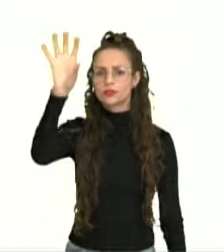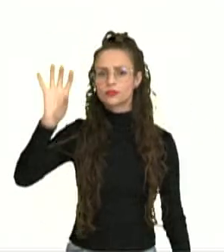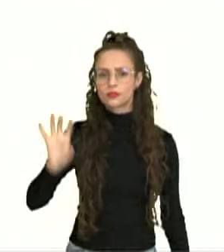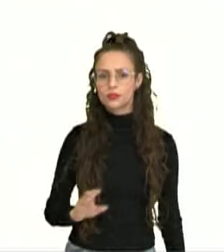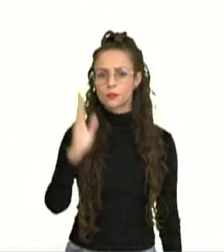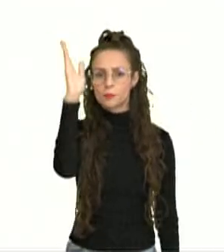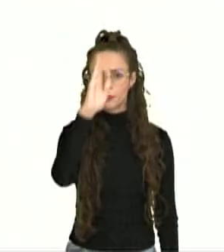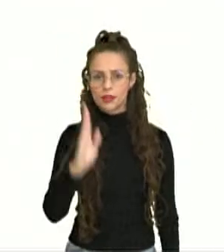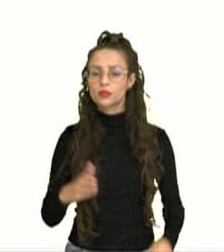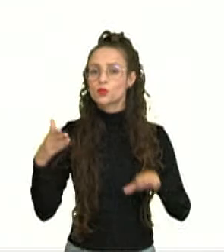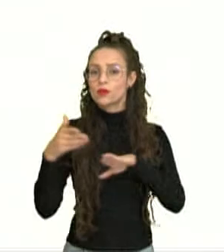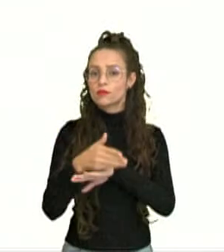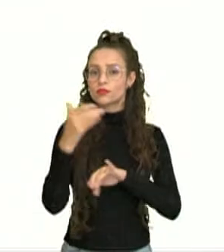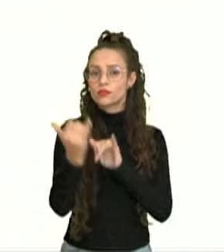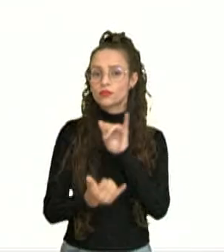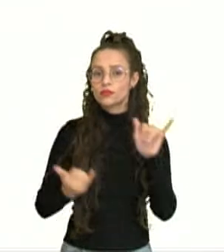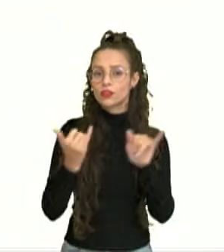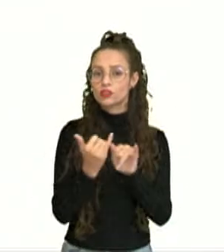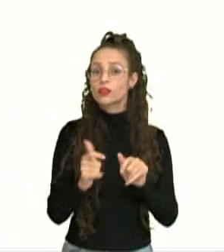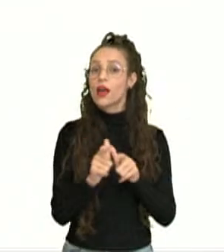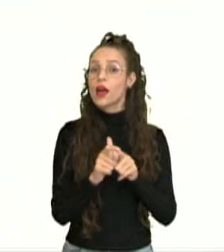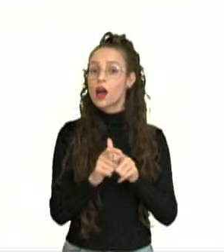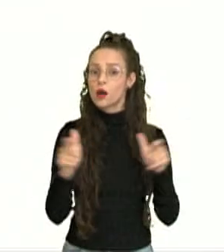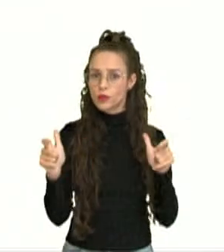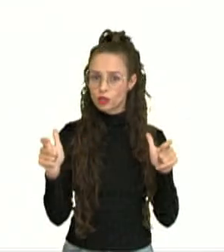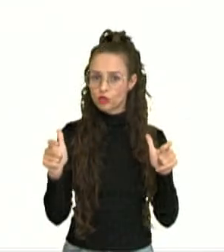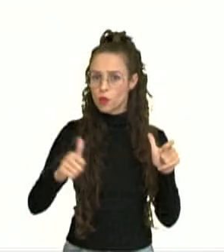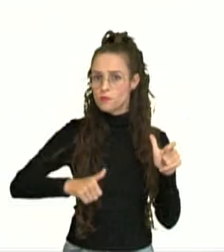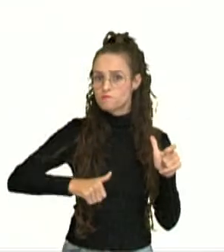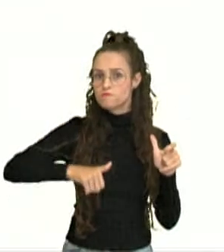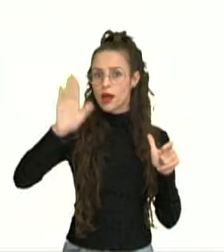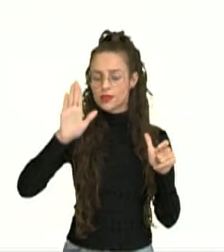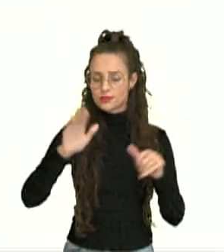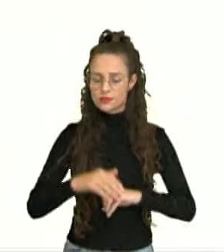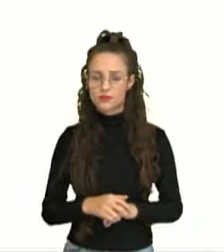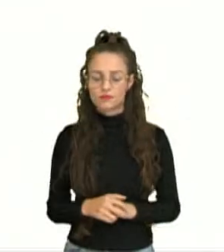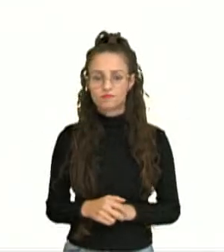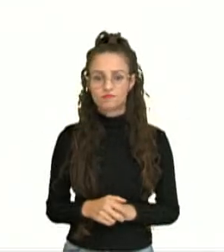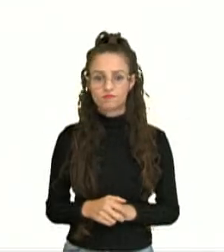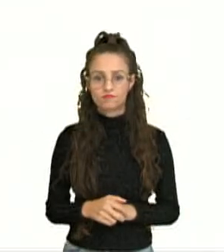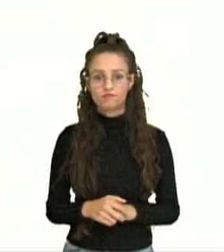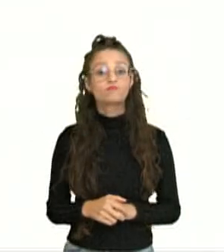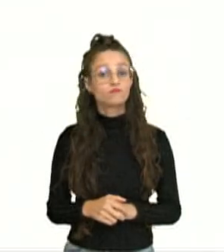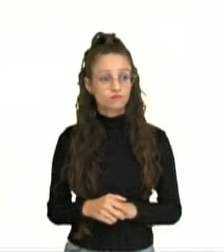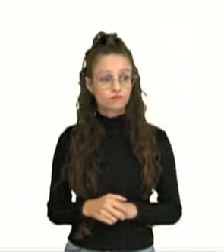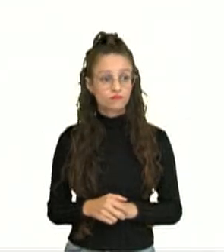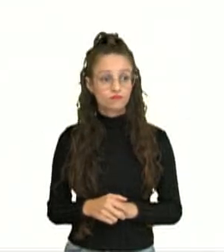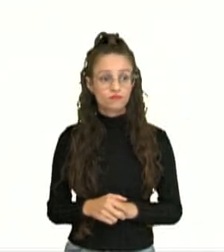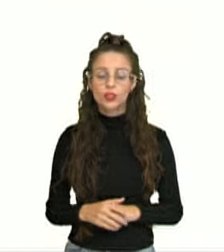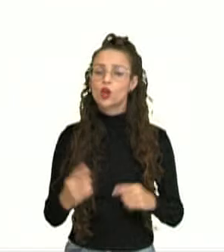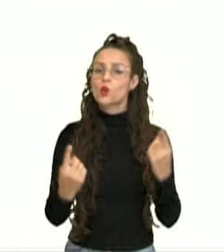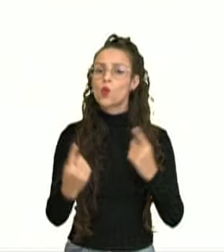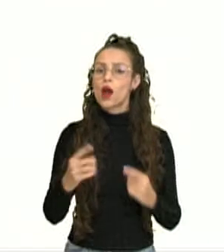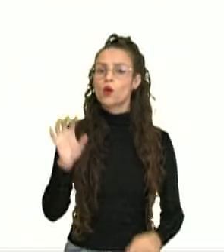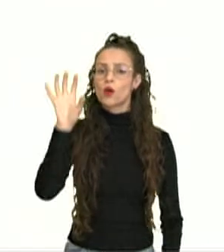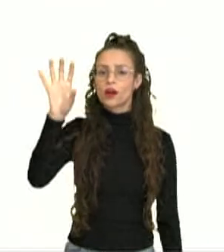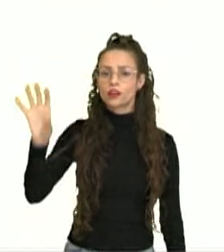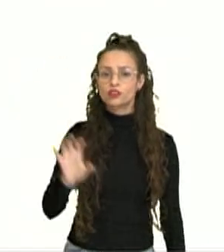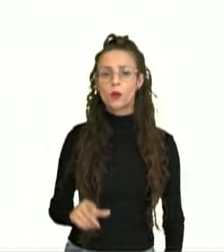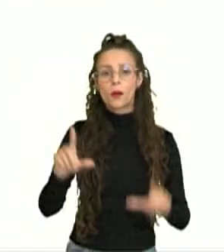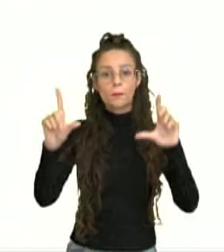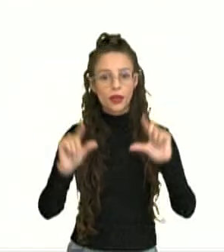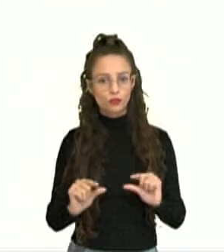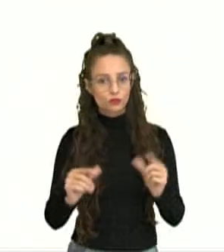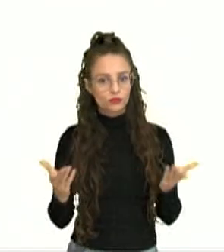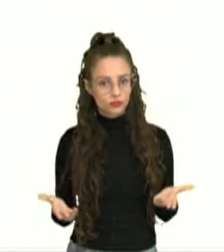o acesso à internet aumentou de modo mais expressivo? E que região menos?